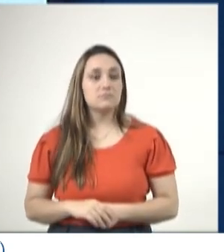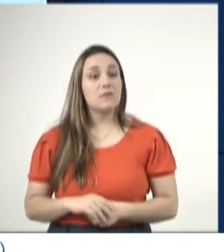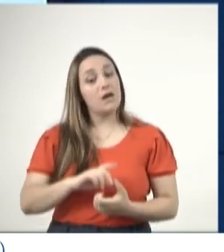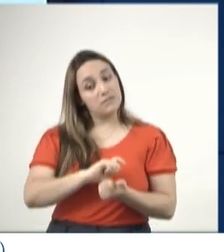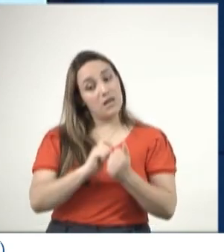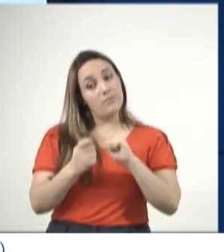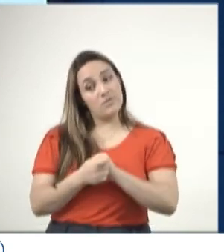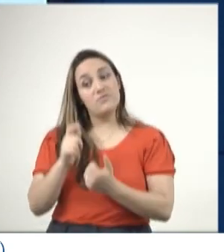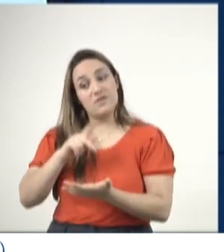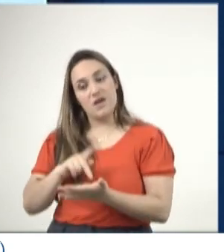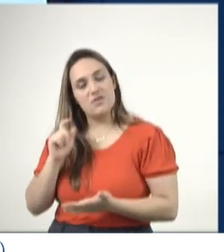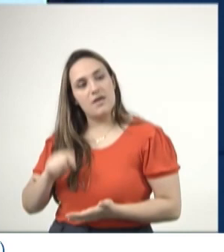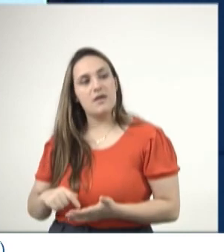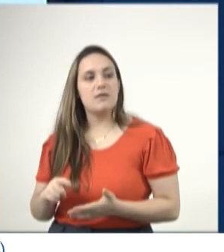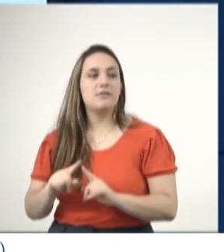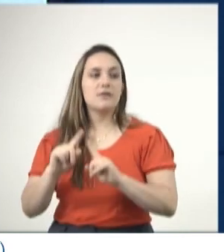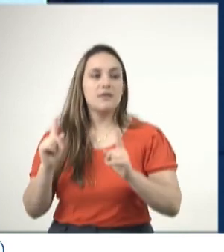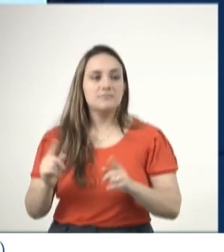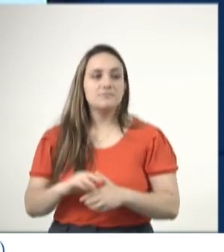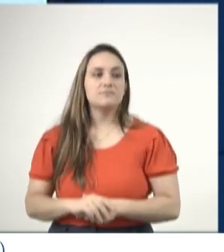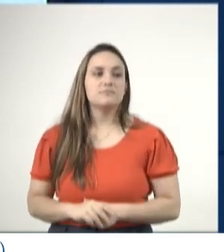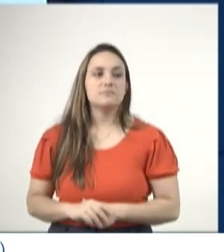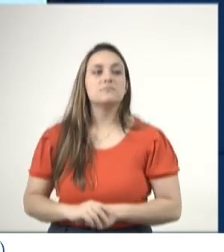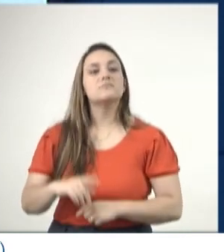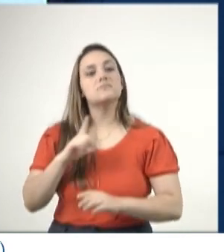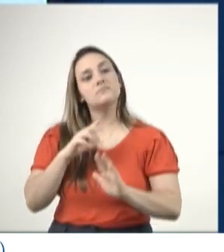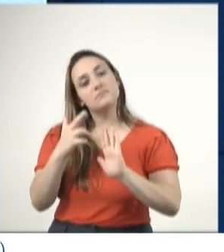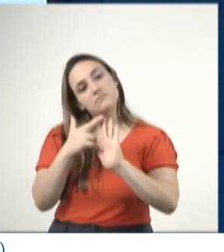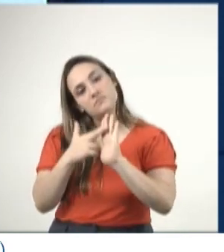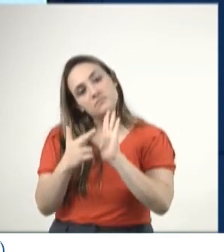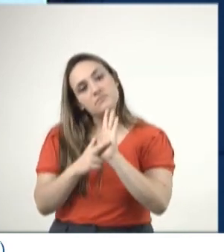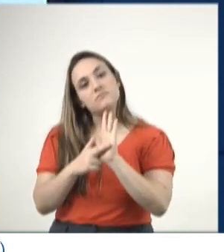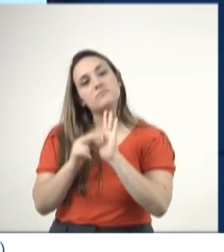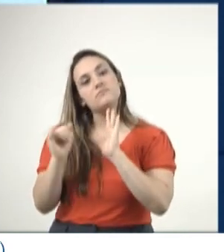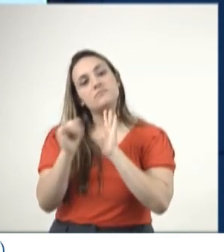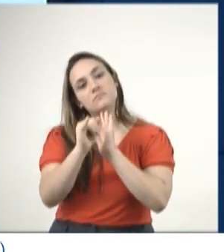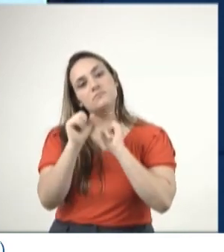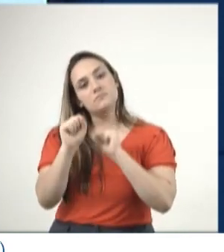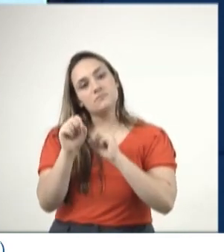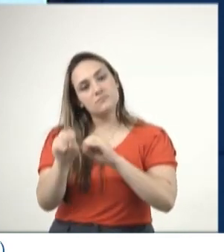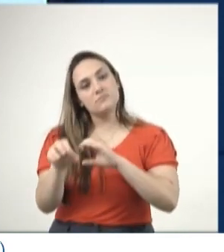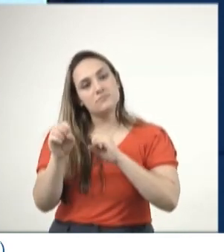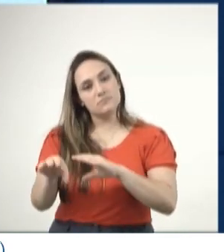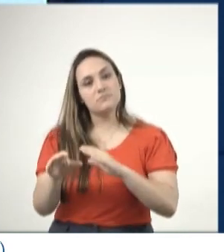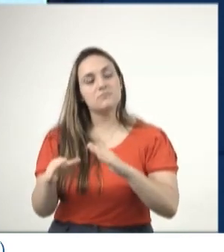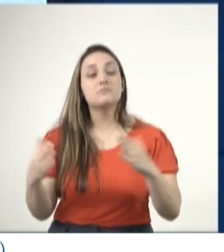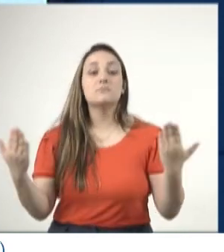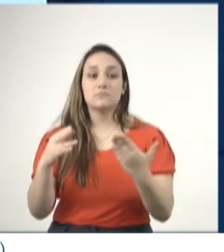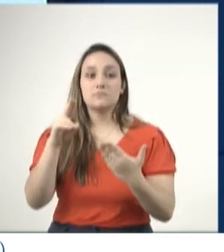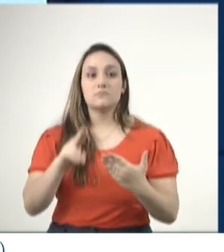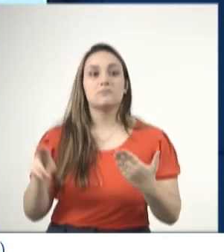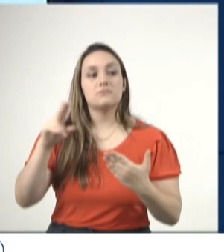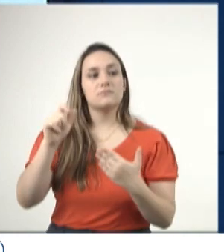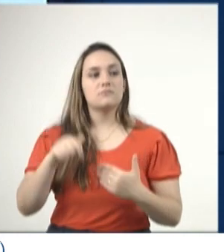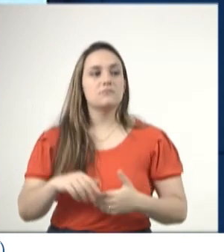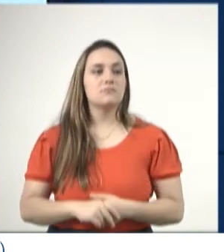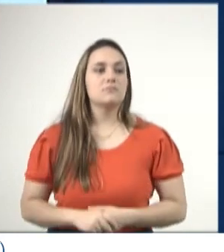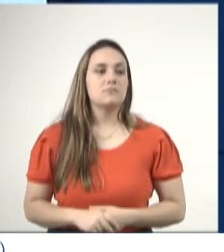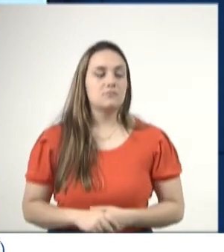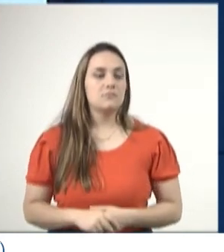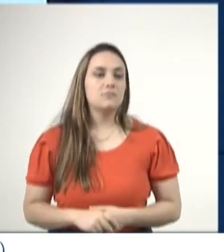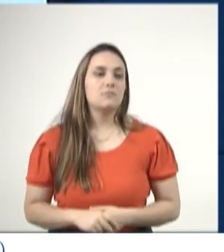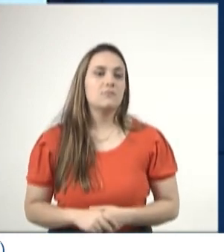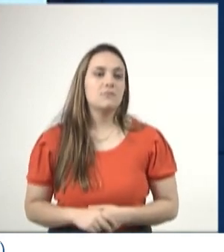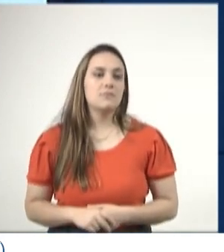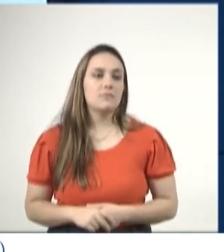realidade, mas existe uma receita que está sendo utilizada em outros países e que pode ser utilizada aqui também. E, na verdade, o próprio Penatrans,